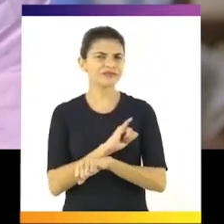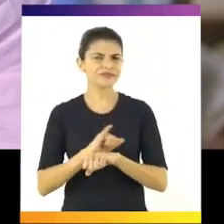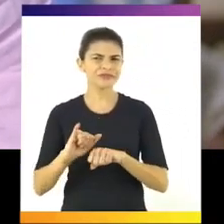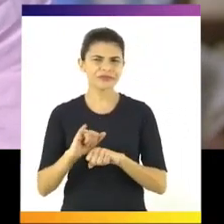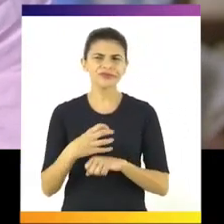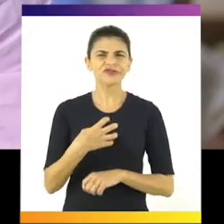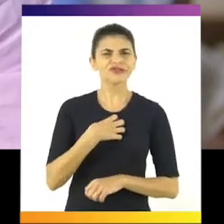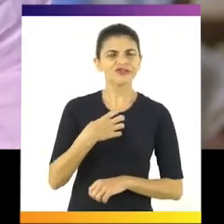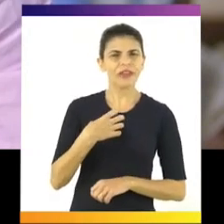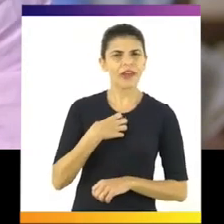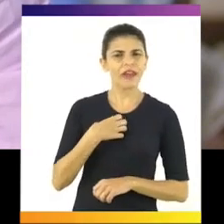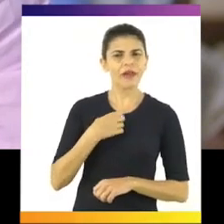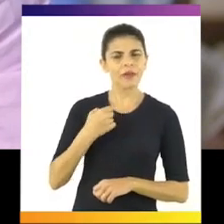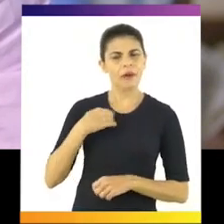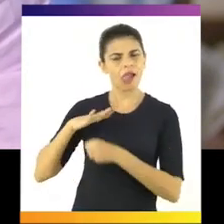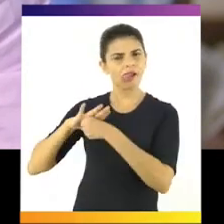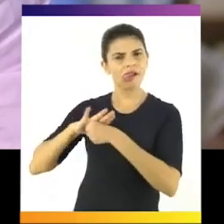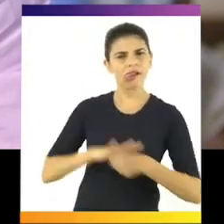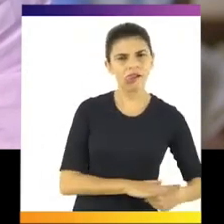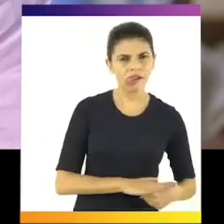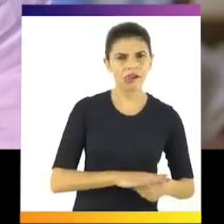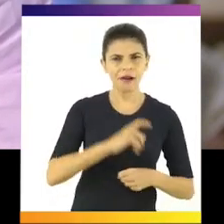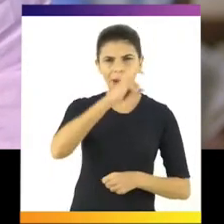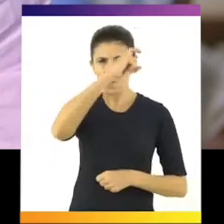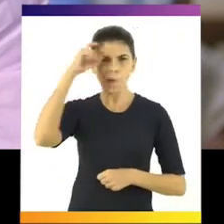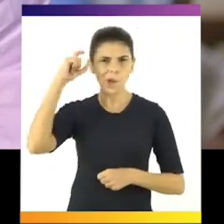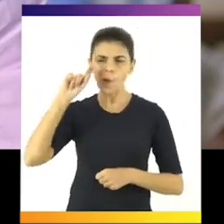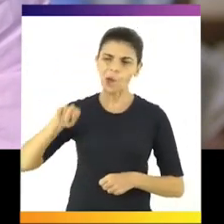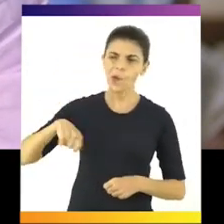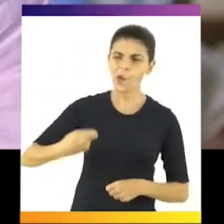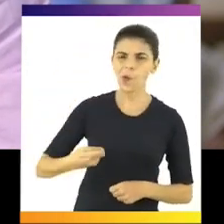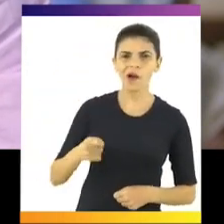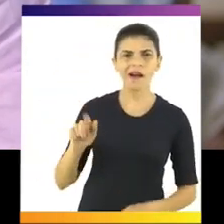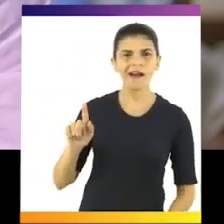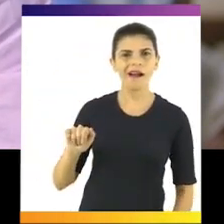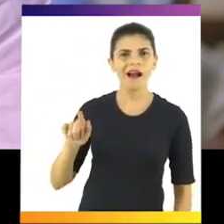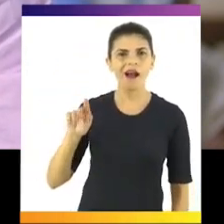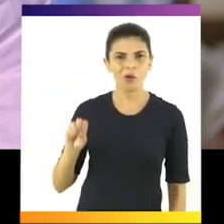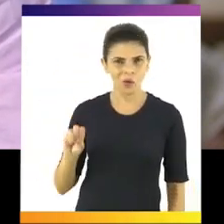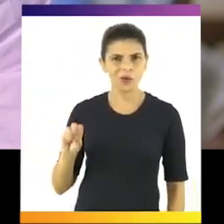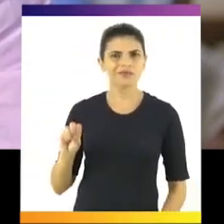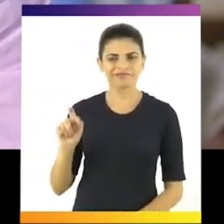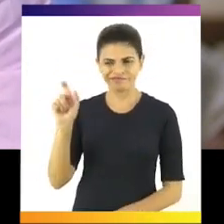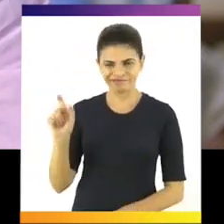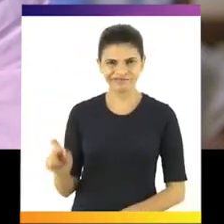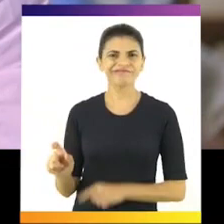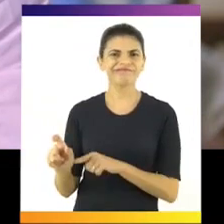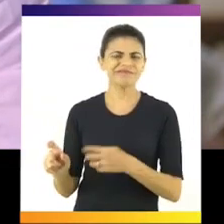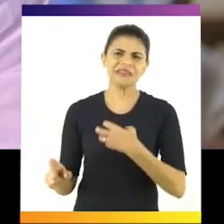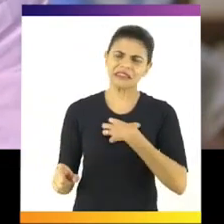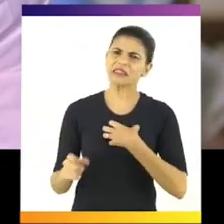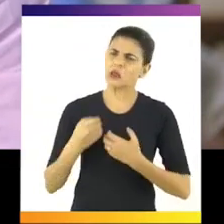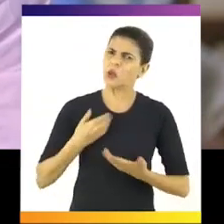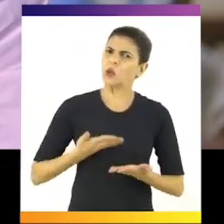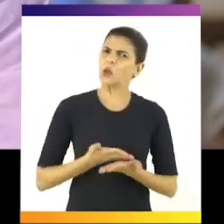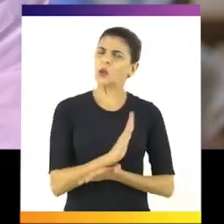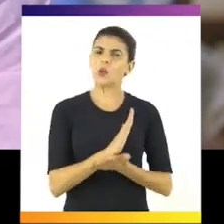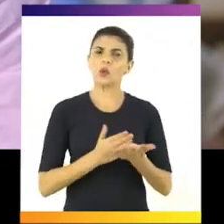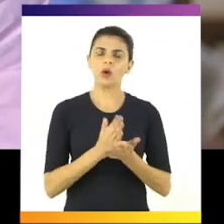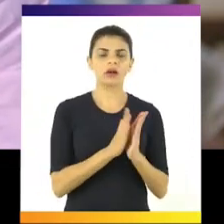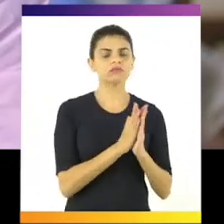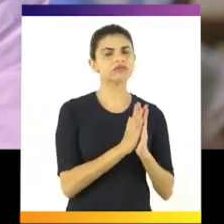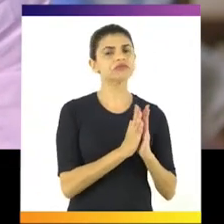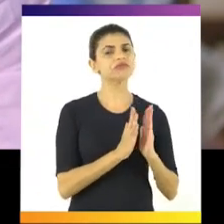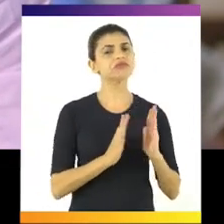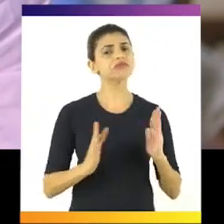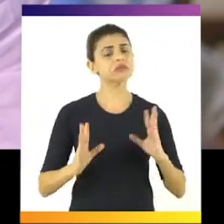diminuir, querendo rotular algo em você. Quem é aquele? Aquele é o gago. Isso era uma coisa que me incomodava muito. Depois